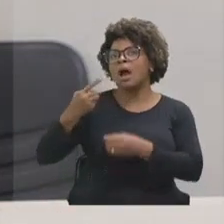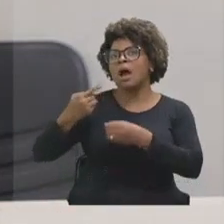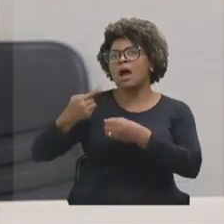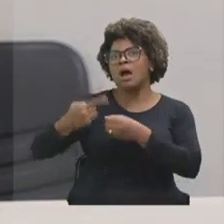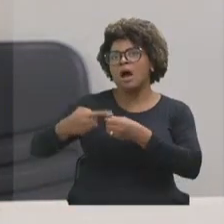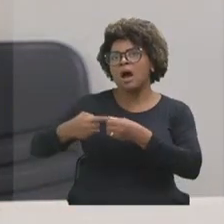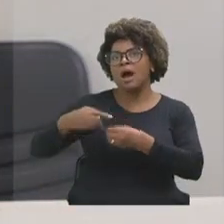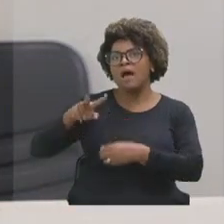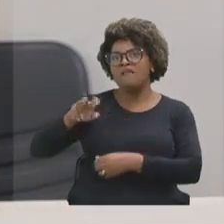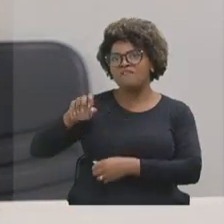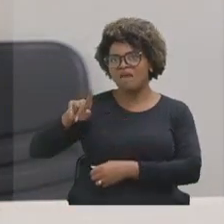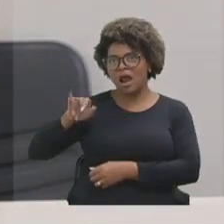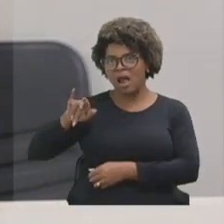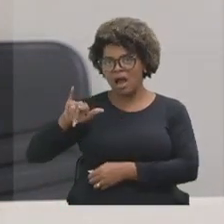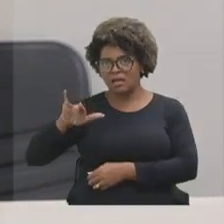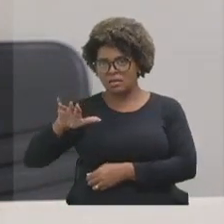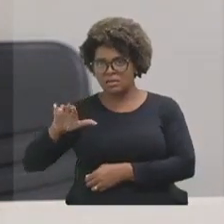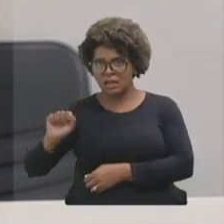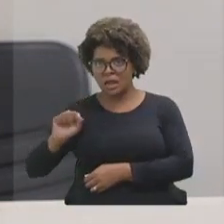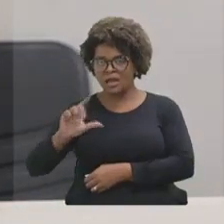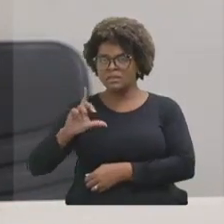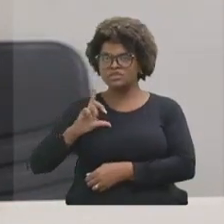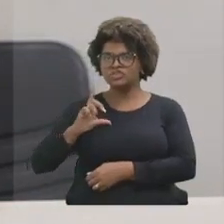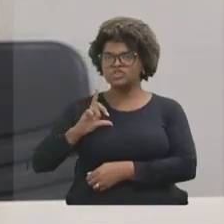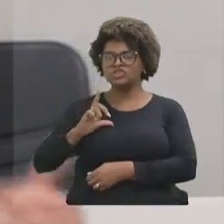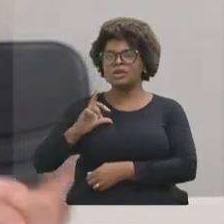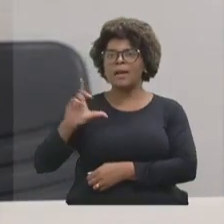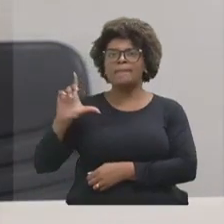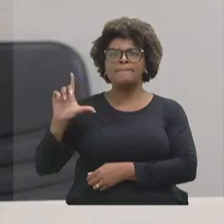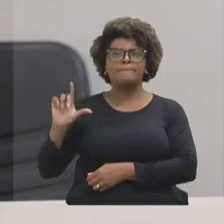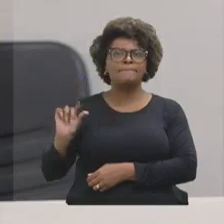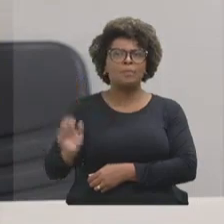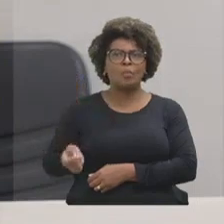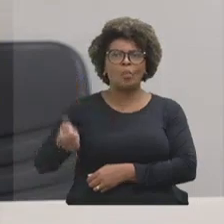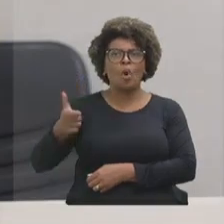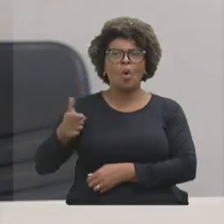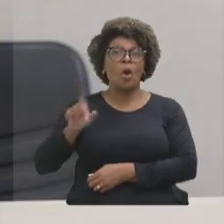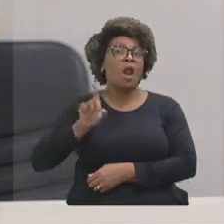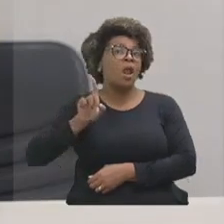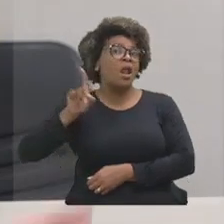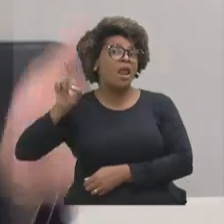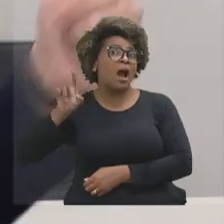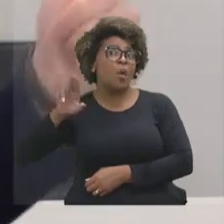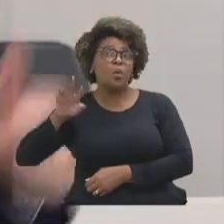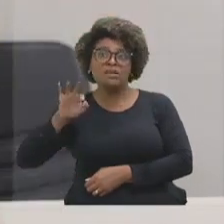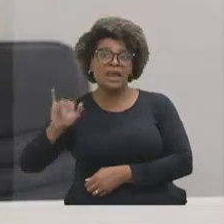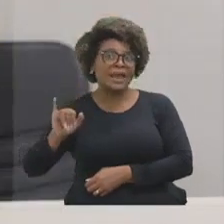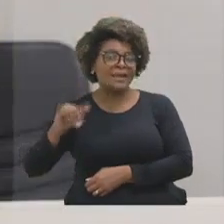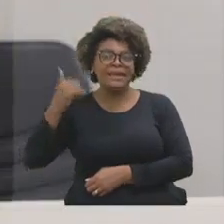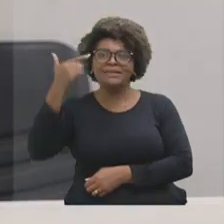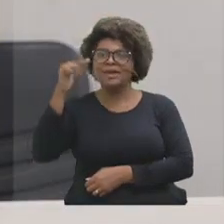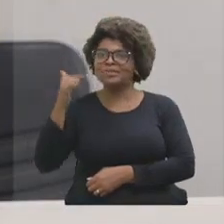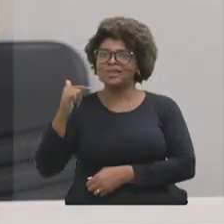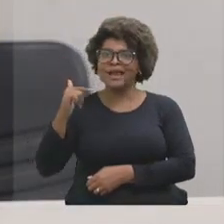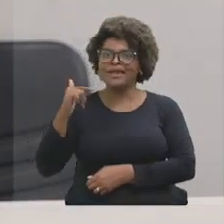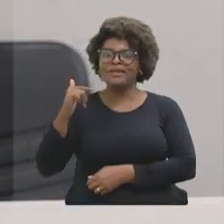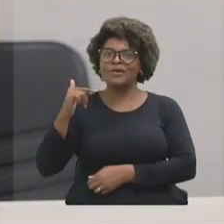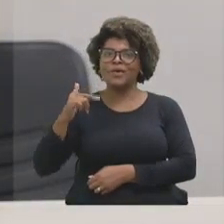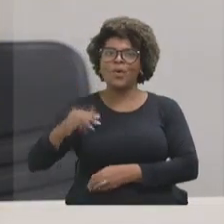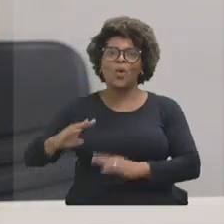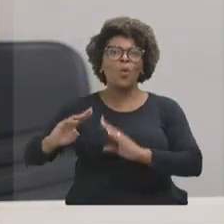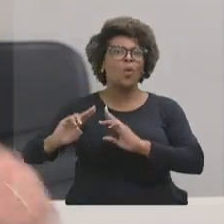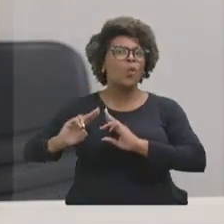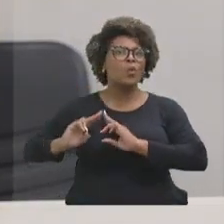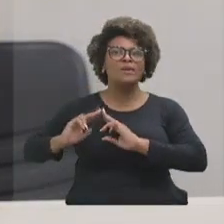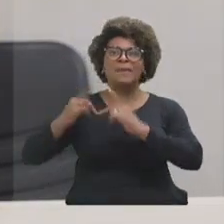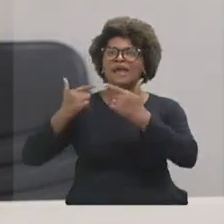mais de um ano e meio hoje nós temos 20 leitos e lá nem a Unimed tem leito de UTI Pediátrico a Unimed